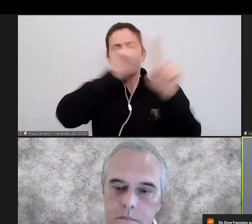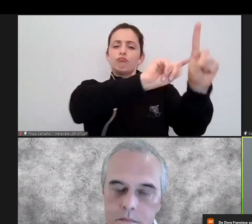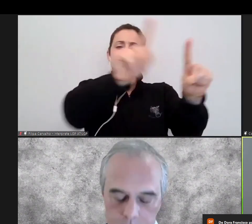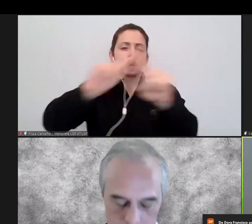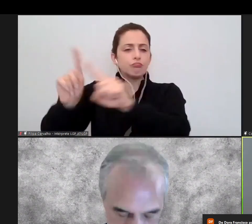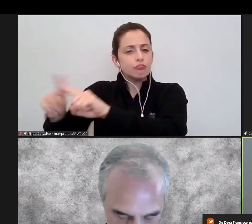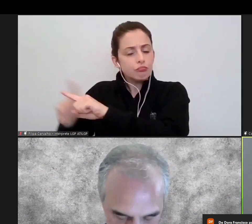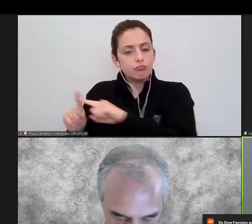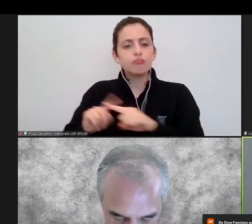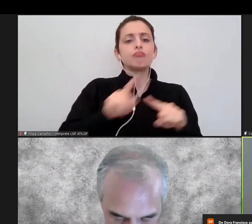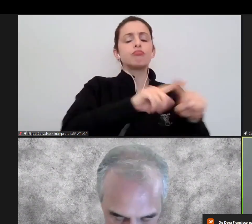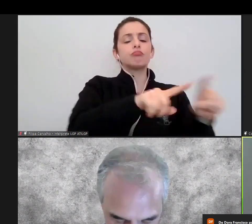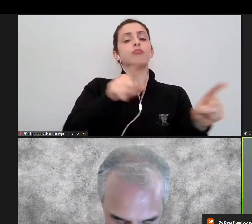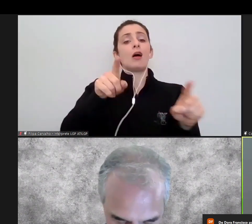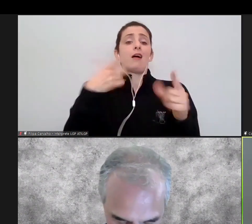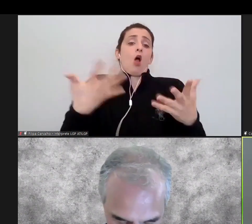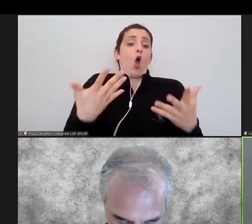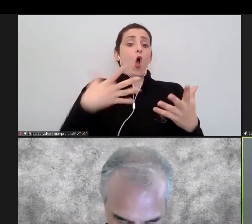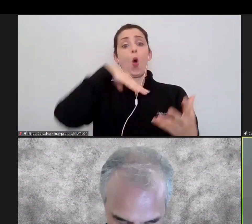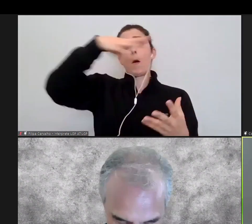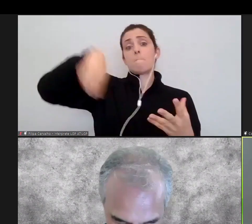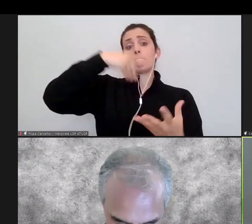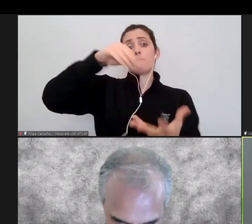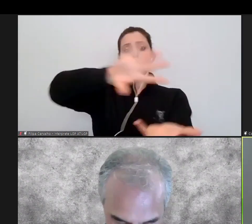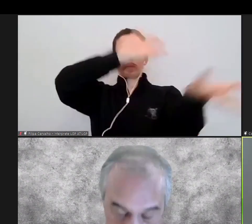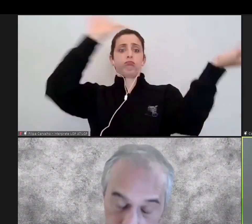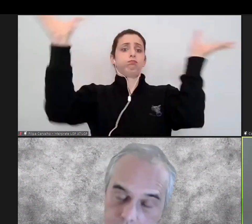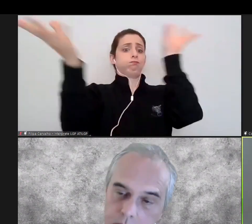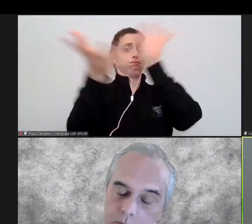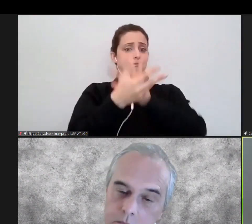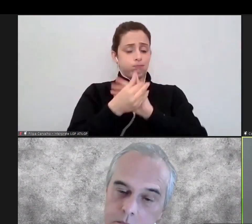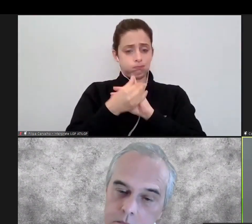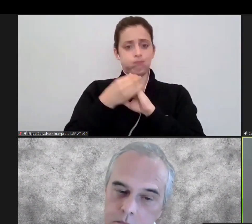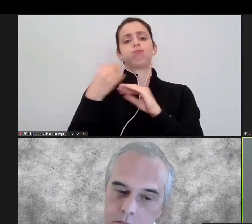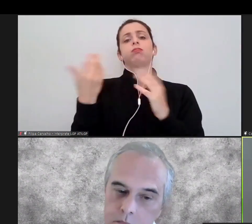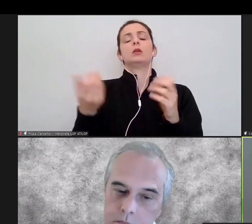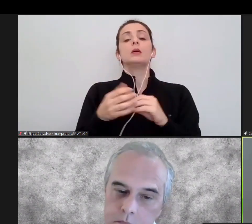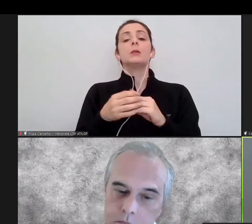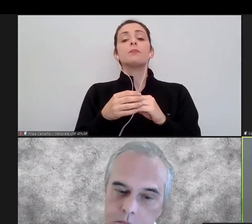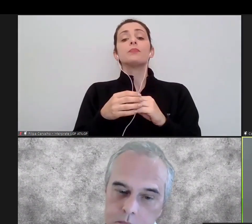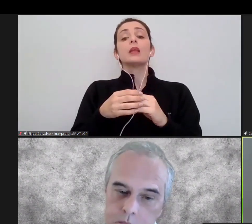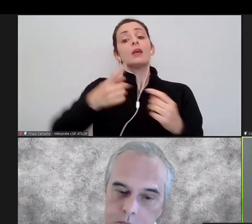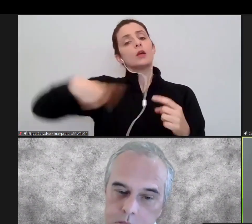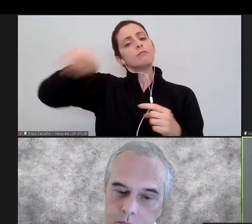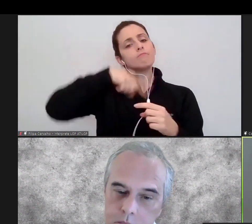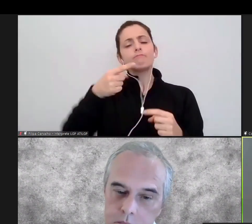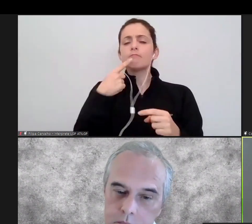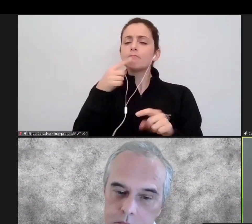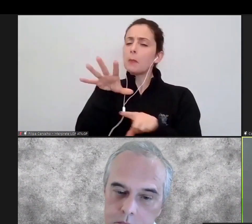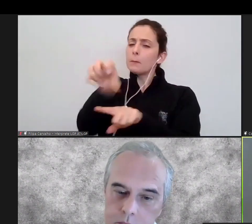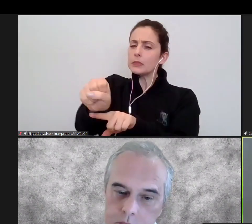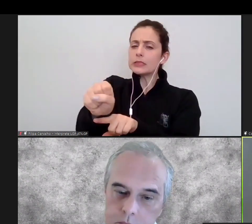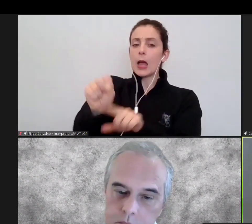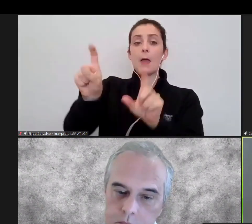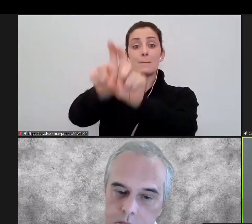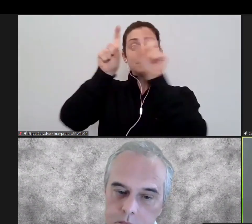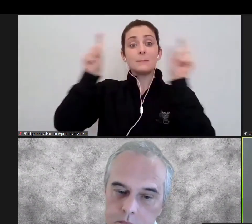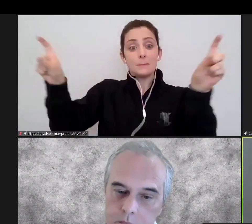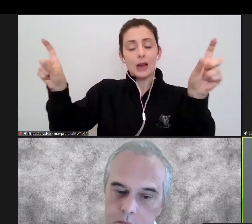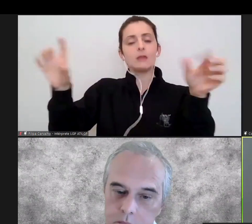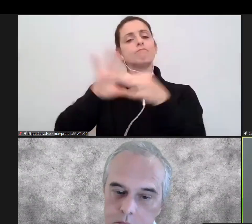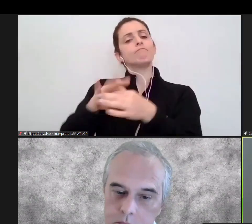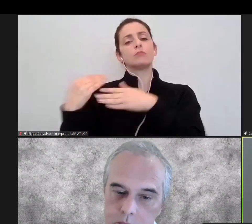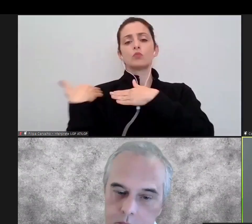mundo globalizado, e em Portugal temos assistido, principalmente aqui nas empresas, que há cada vez, principalmente na área da